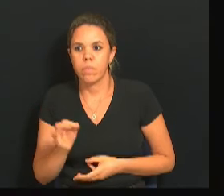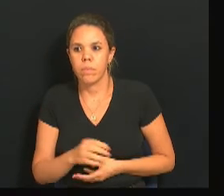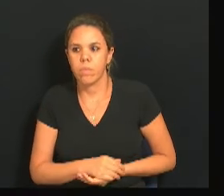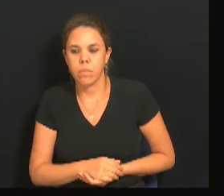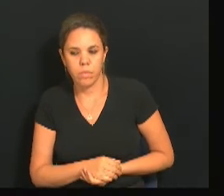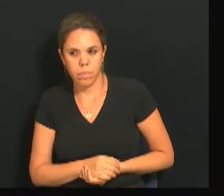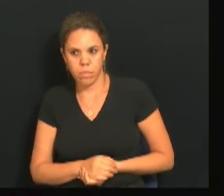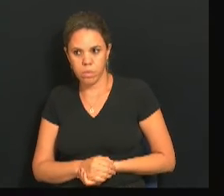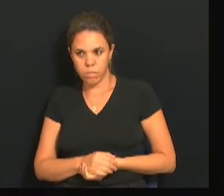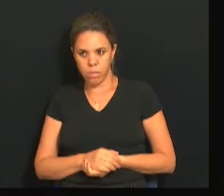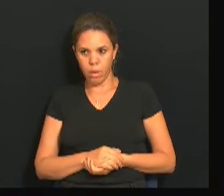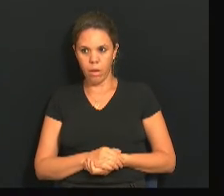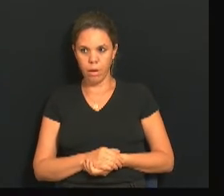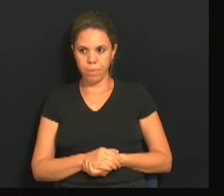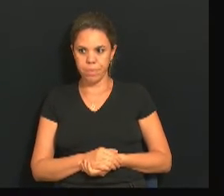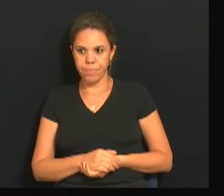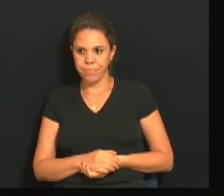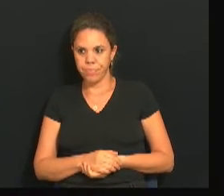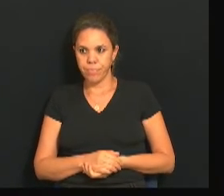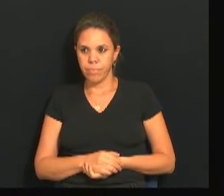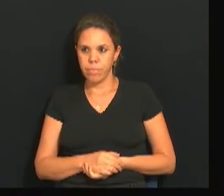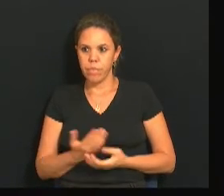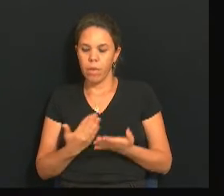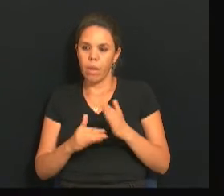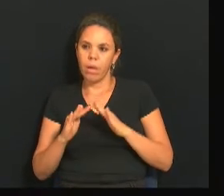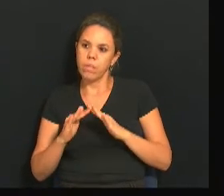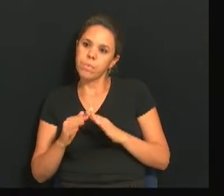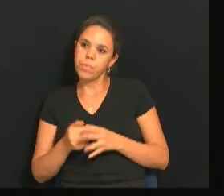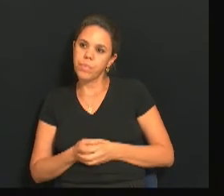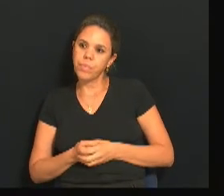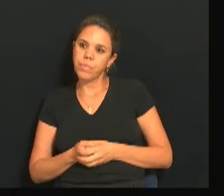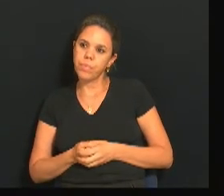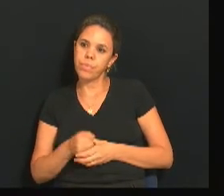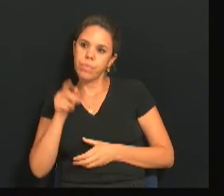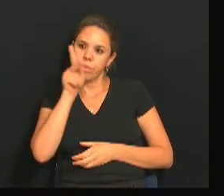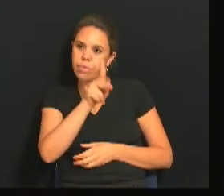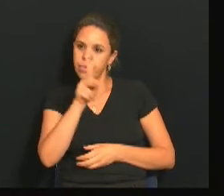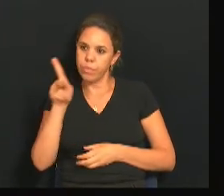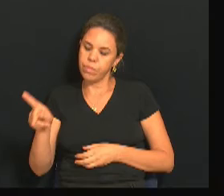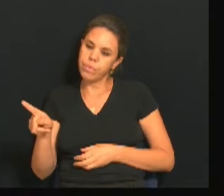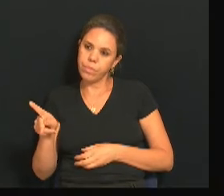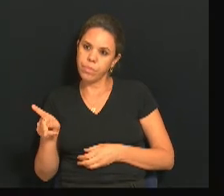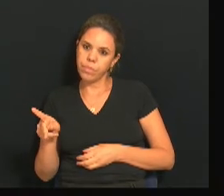correta, que as nossas escolas, os nossos professores, as nossas